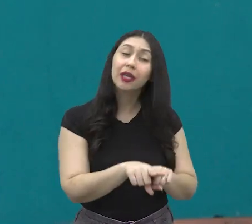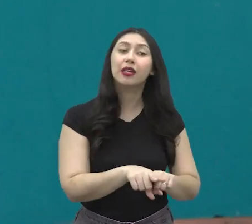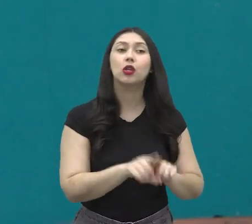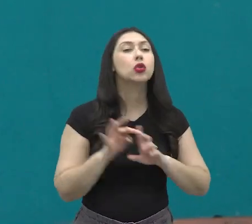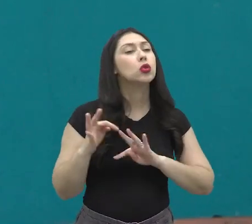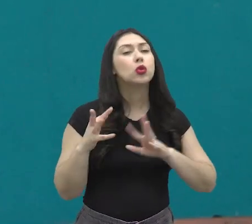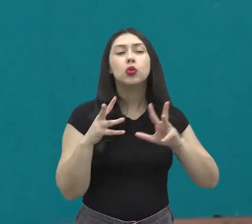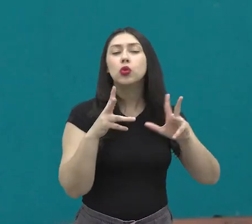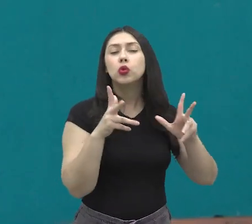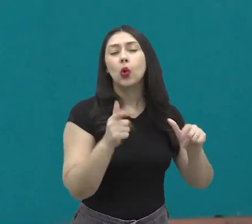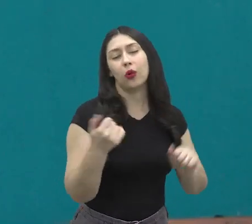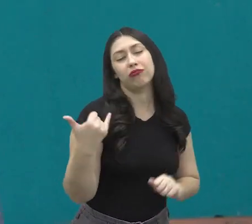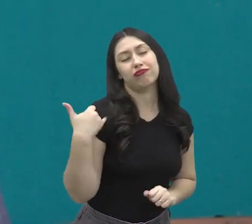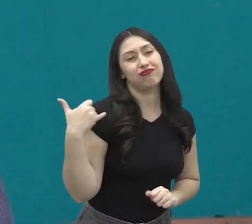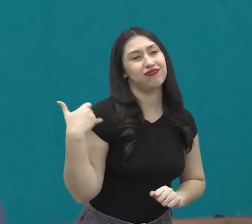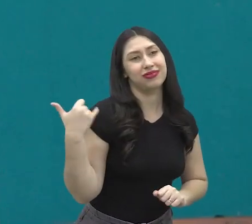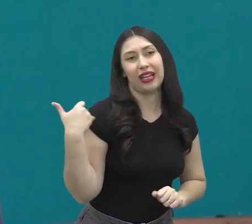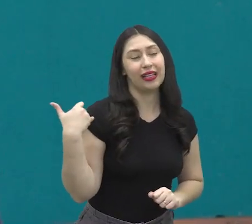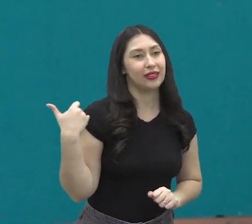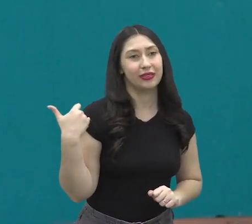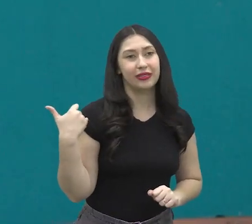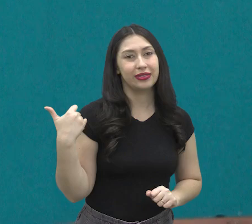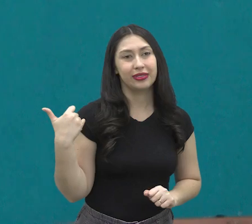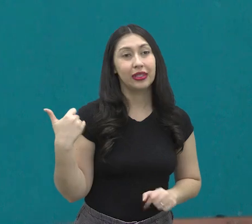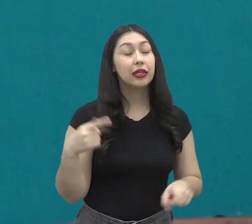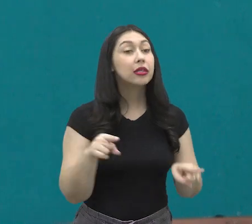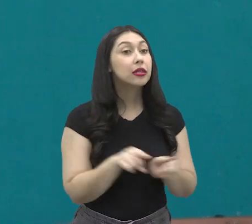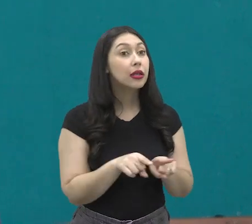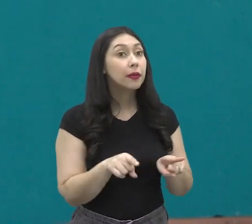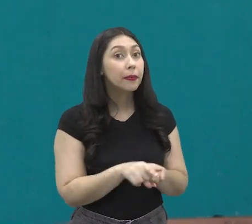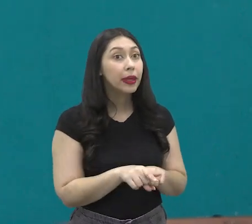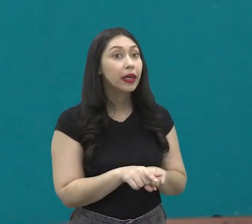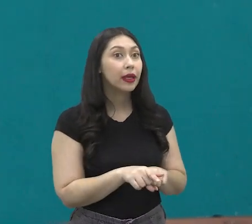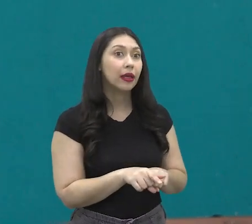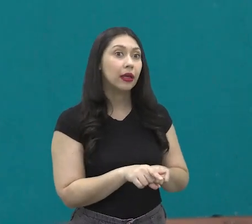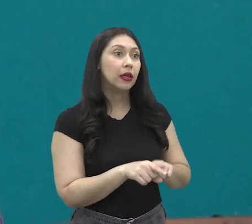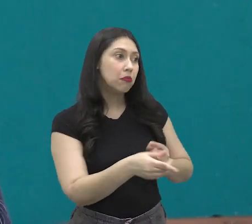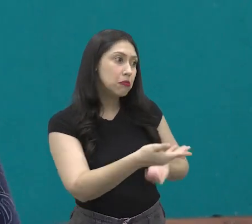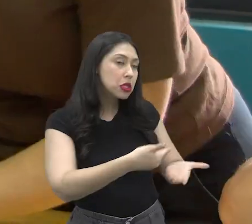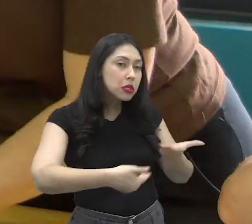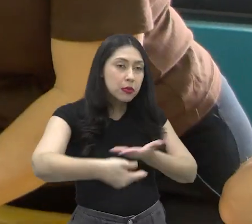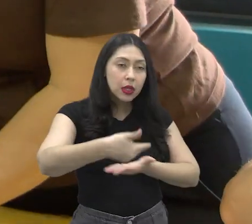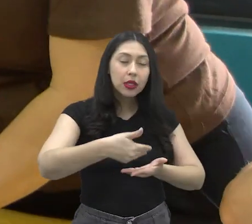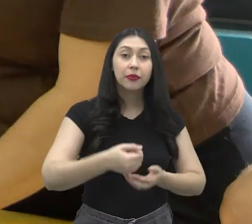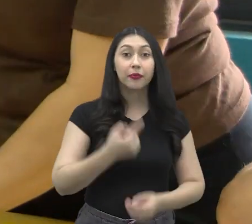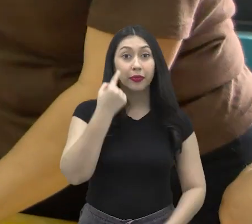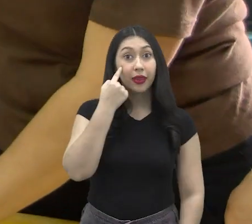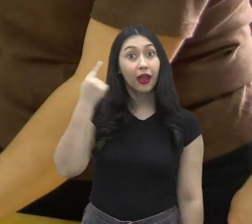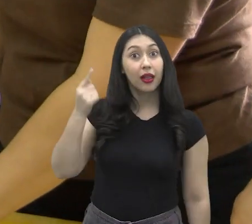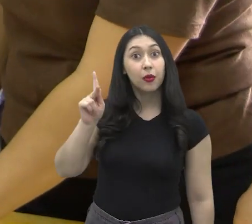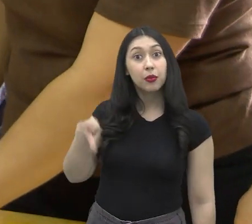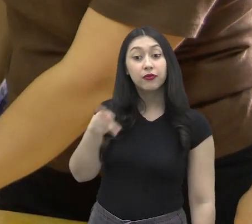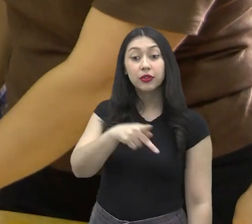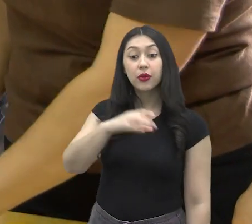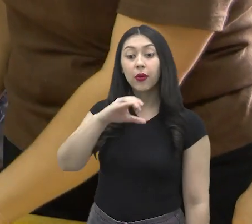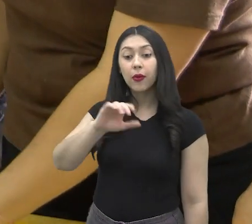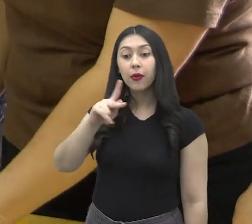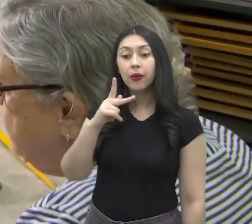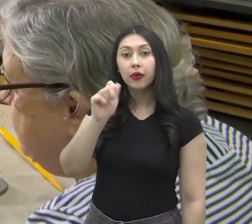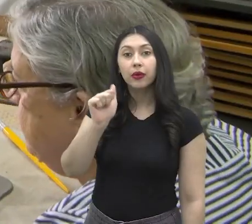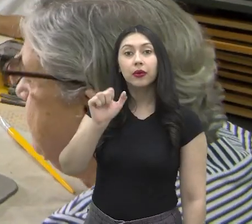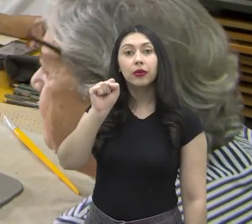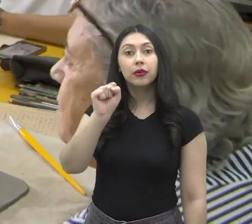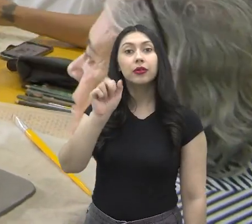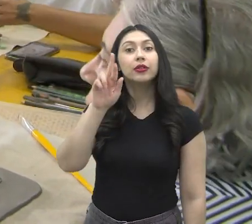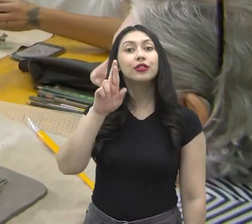né? Para todas as faixas etárias, né? E também níveis sociais, né? O Charles é professor de cerâmica